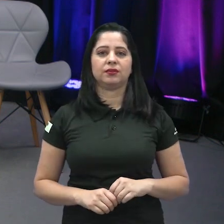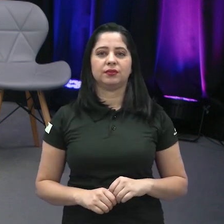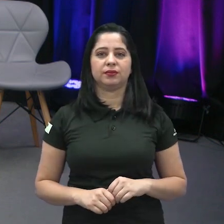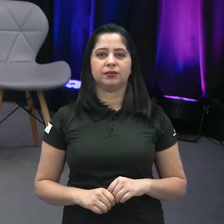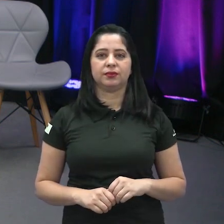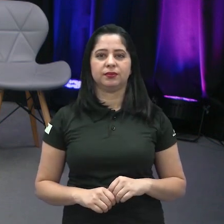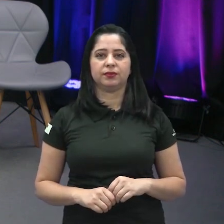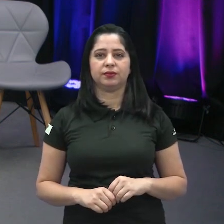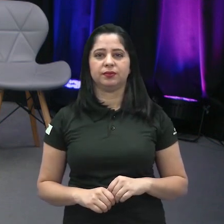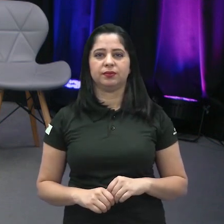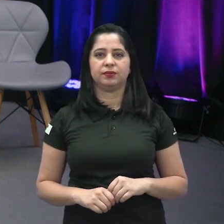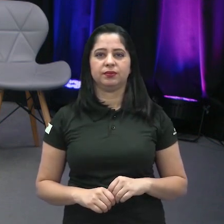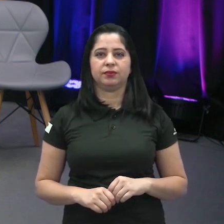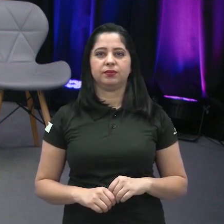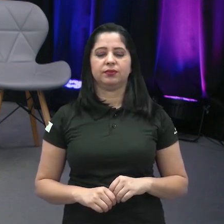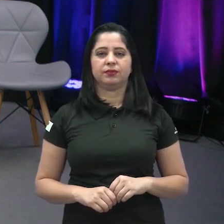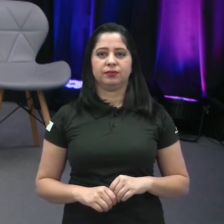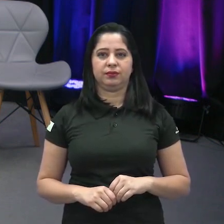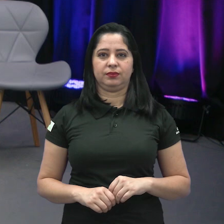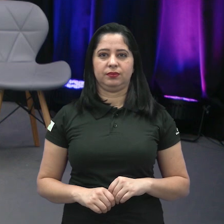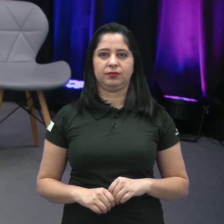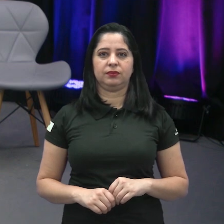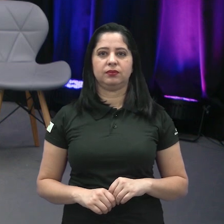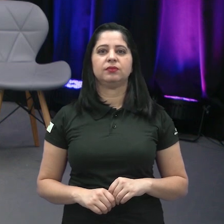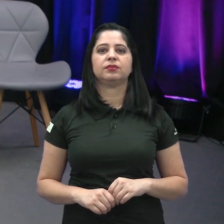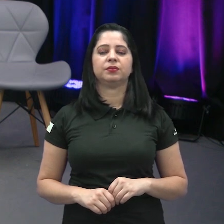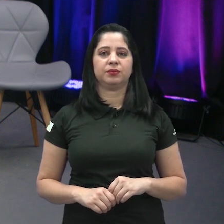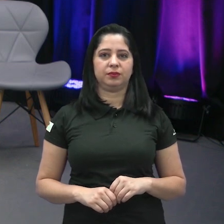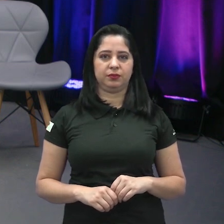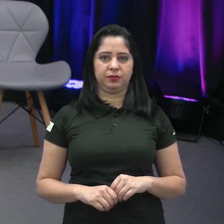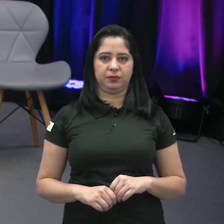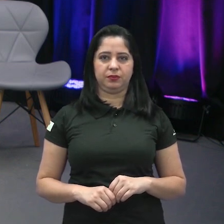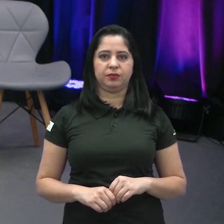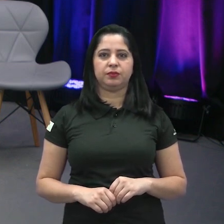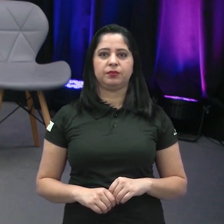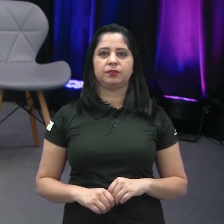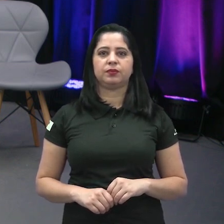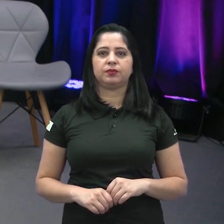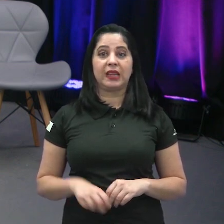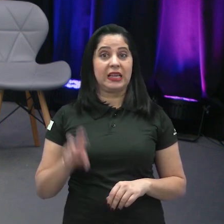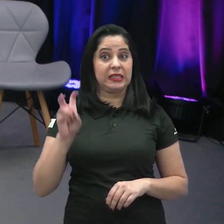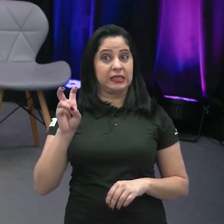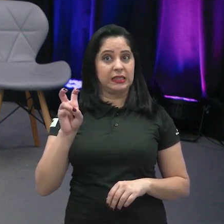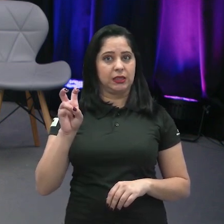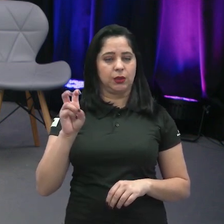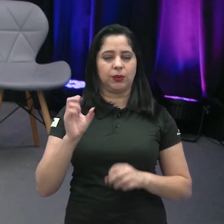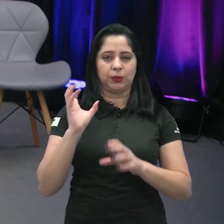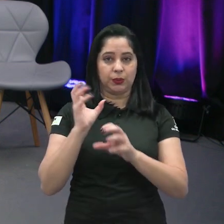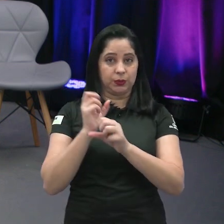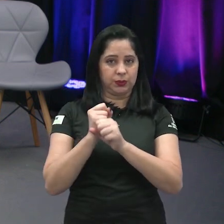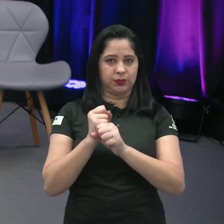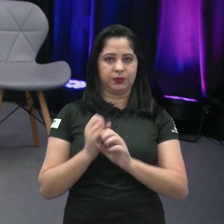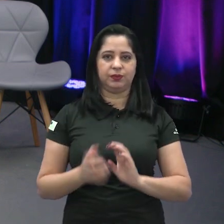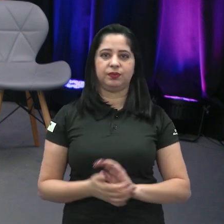Ó, sem cobrança pro corpo. Volta. para